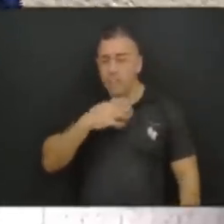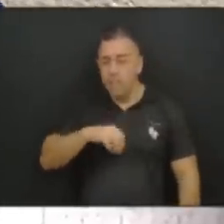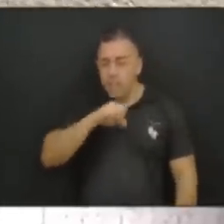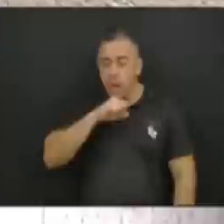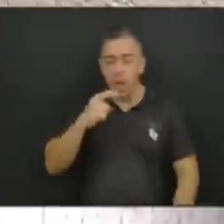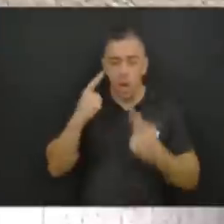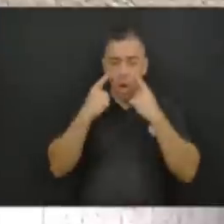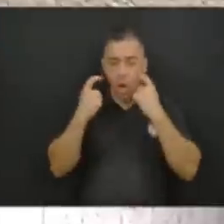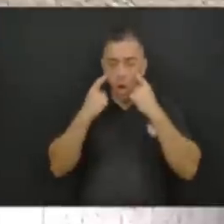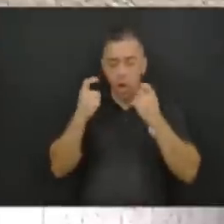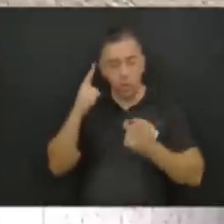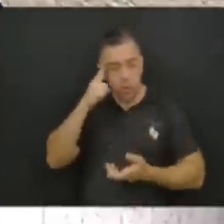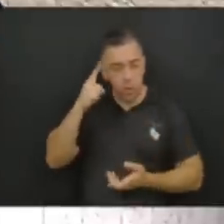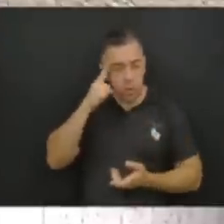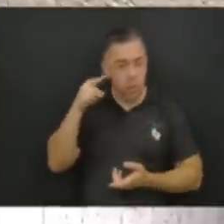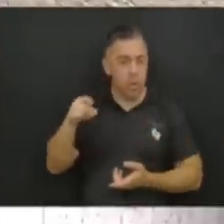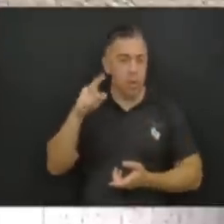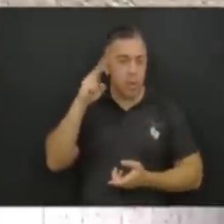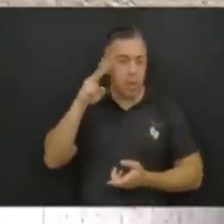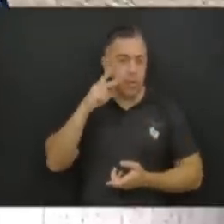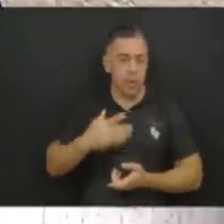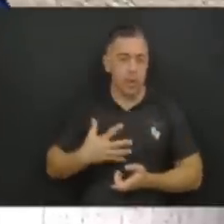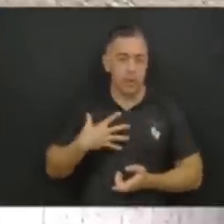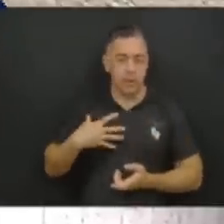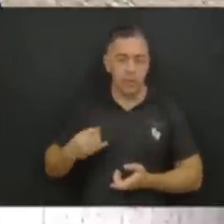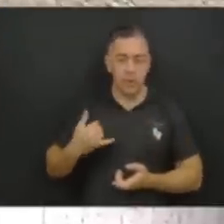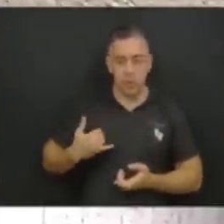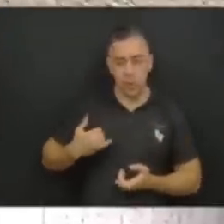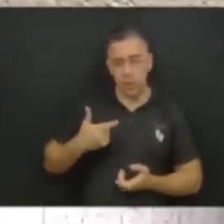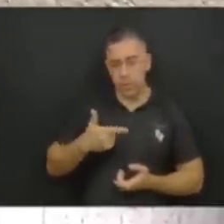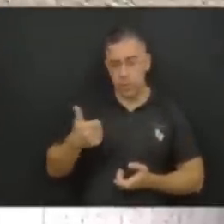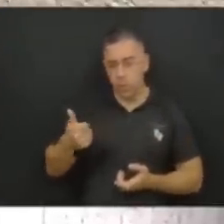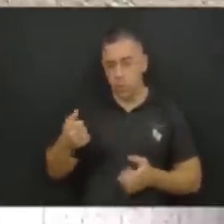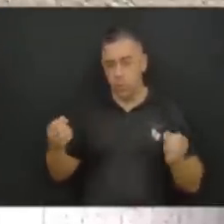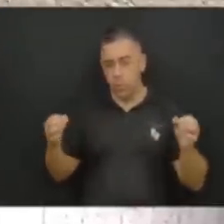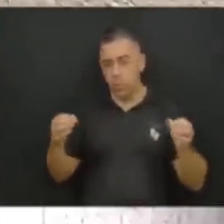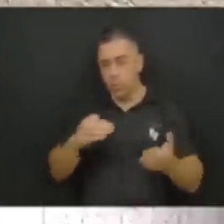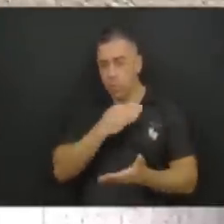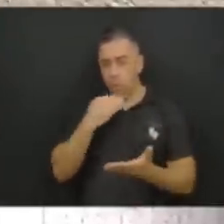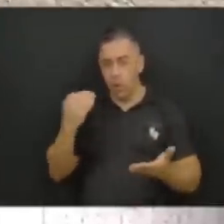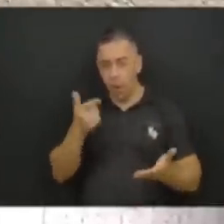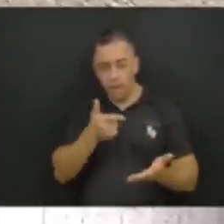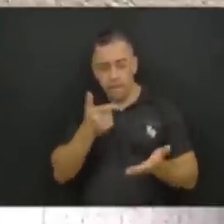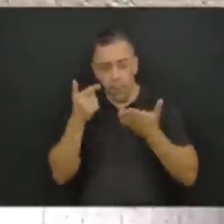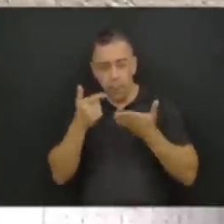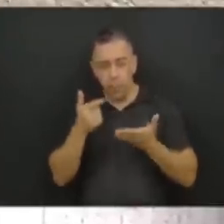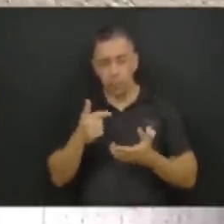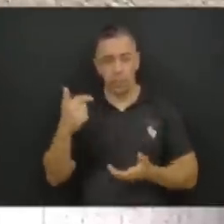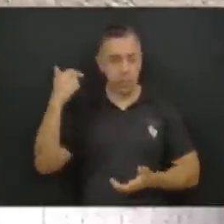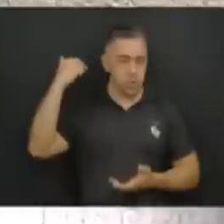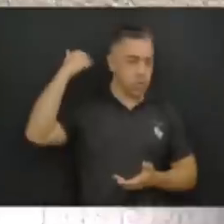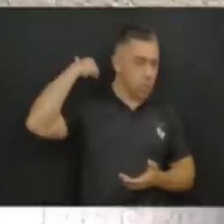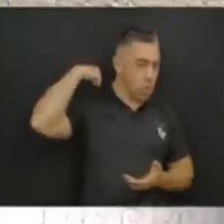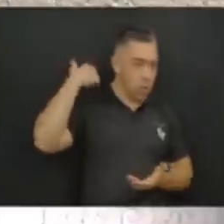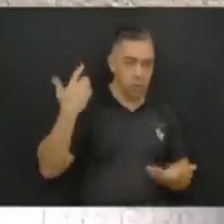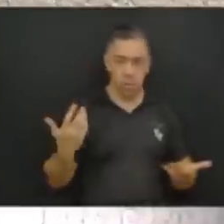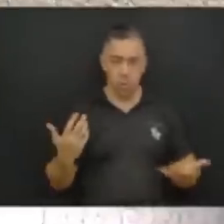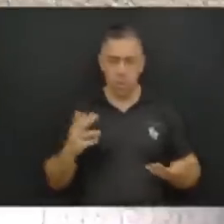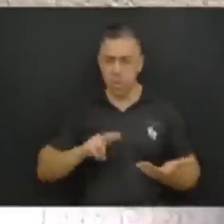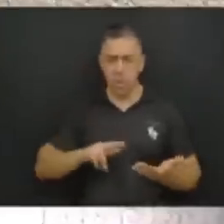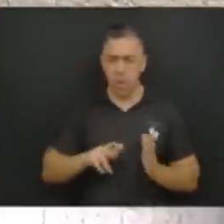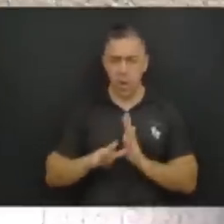todo dia me lembro o filho de 21 anos que foi assassinado com tiro nas costas é um